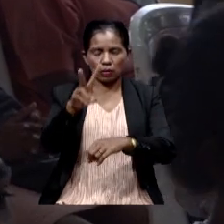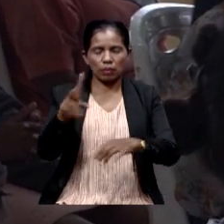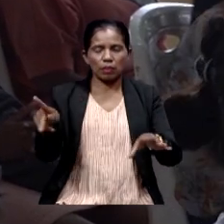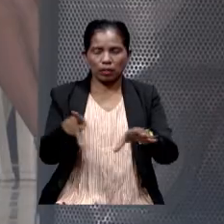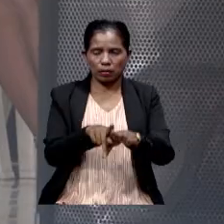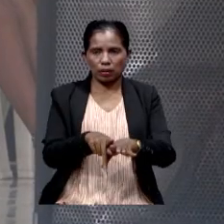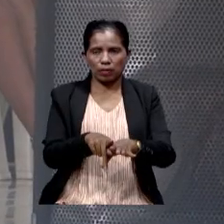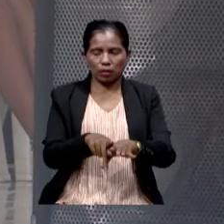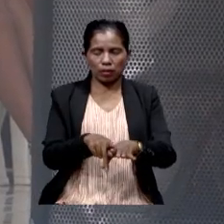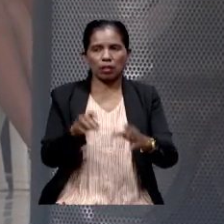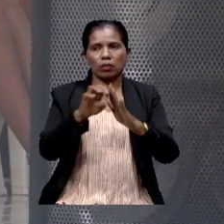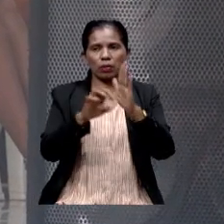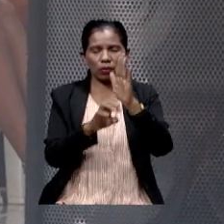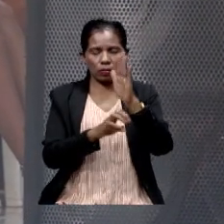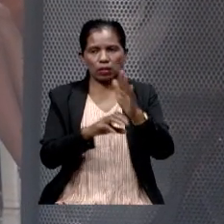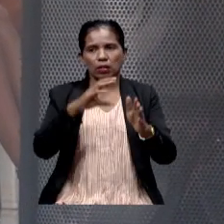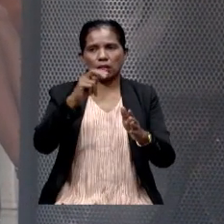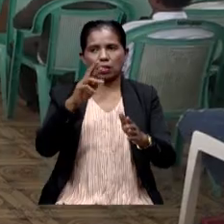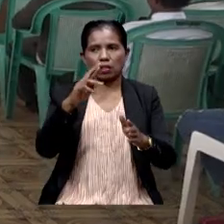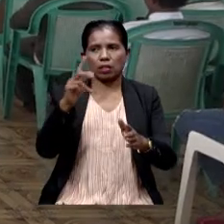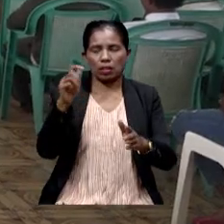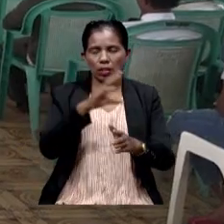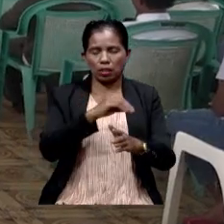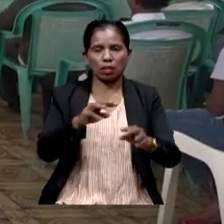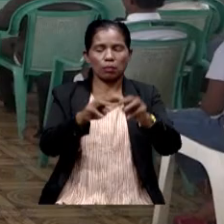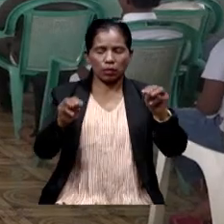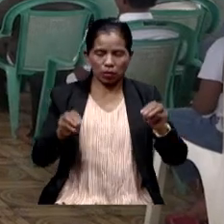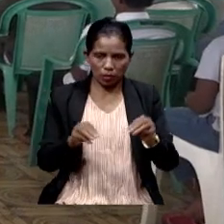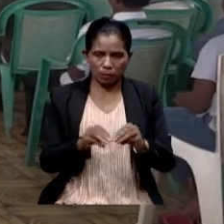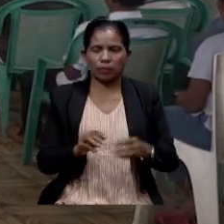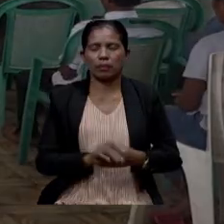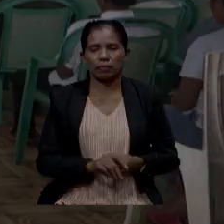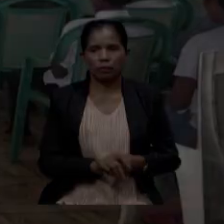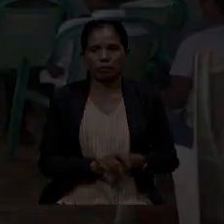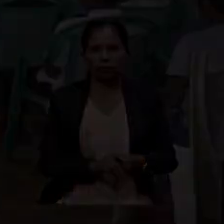struktura CNRT nivel nasional, munisipio to base, Antoni Korea, ZMN.